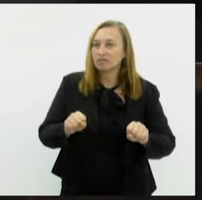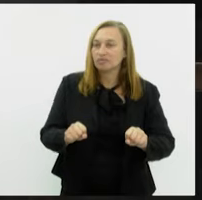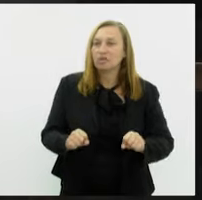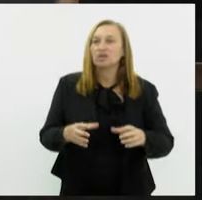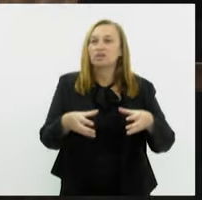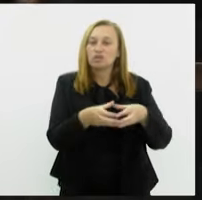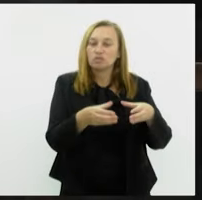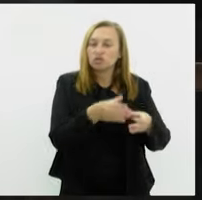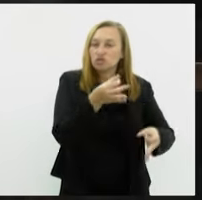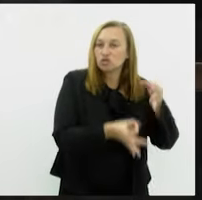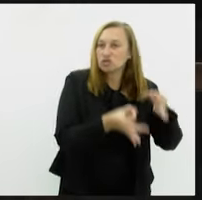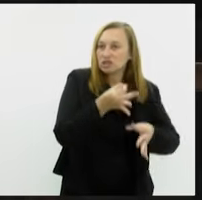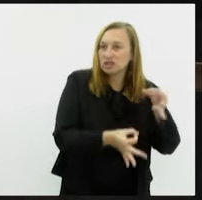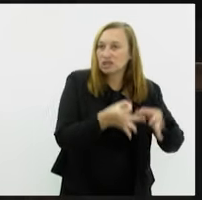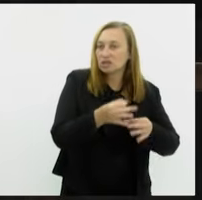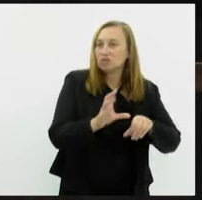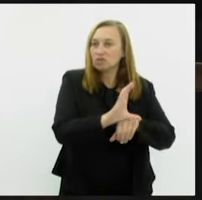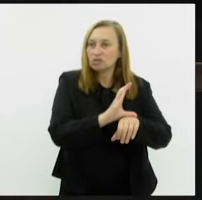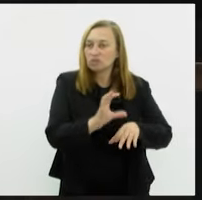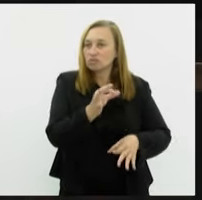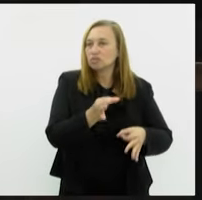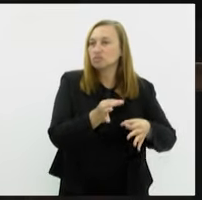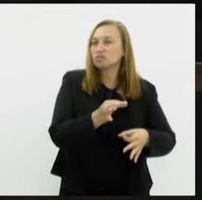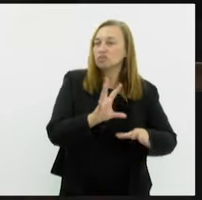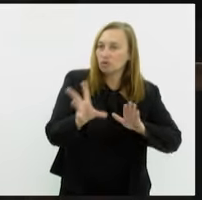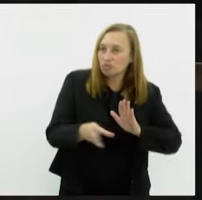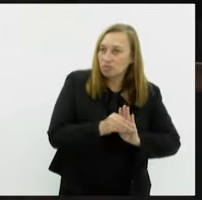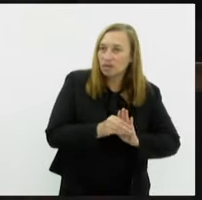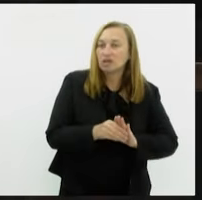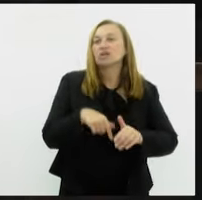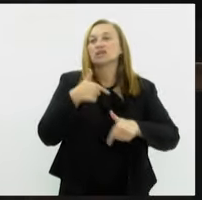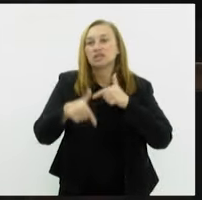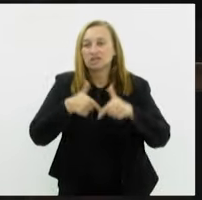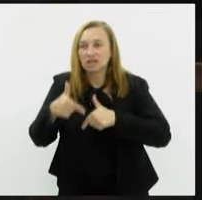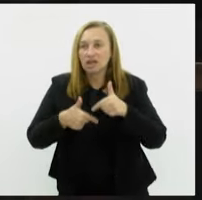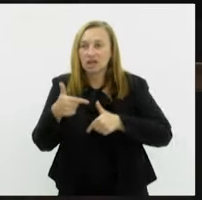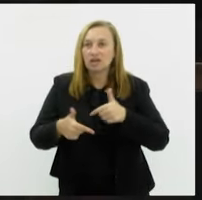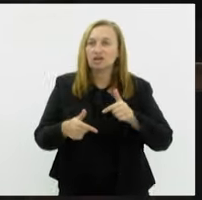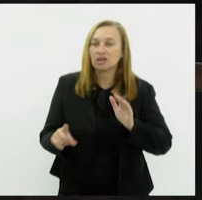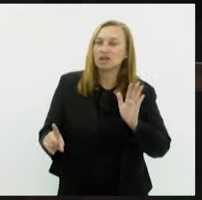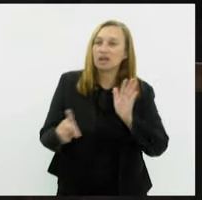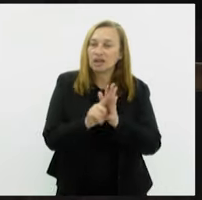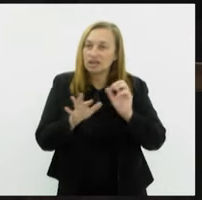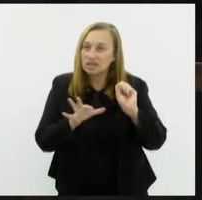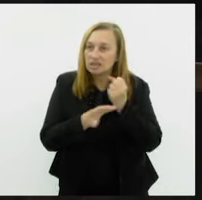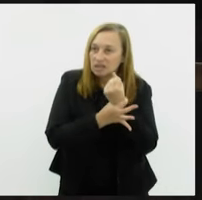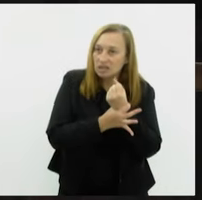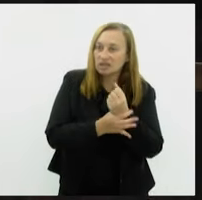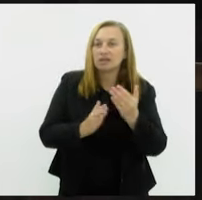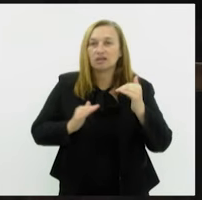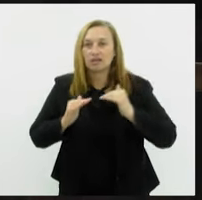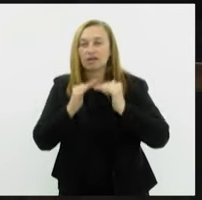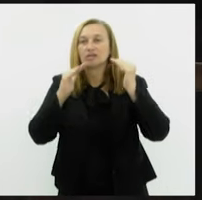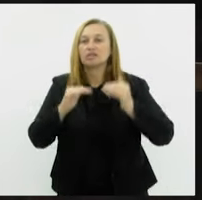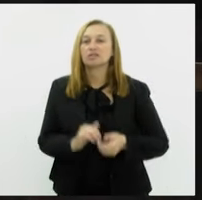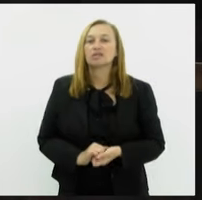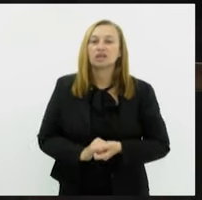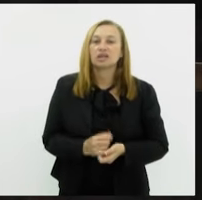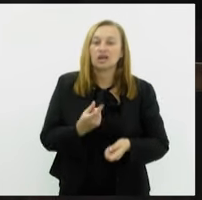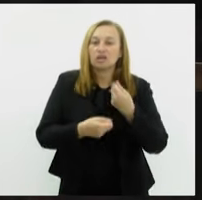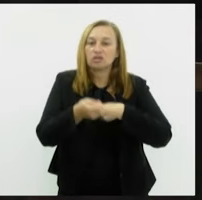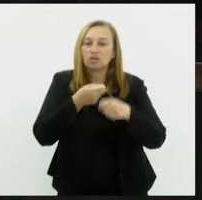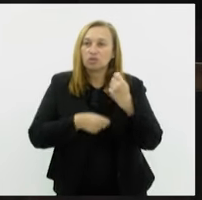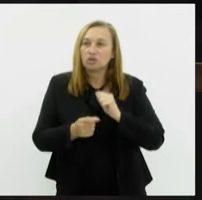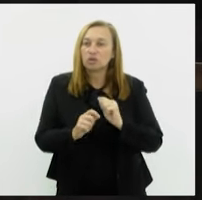Constituição e Justiça pela Constitucionalidade com emendas, de Trabalho, Legislação Social e Seguridade Social favorável, Economia,